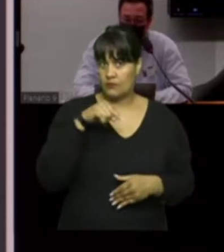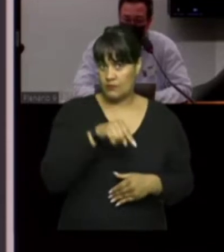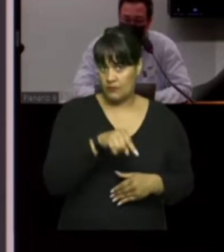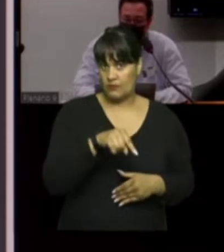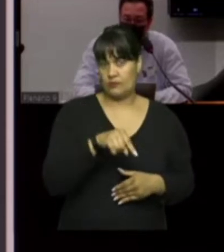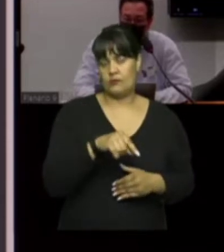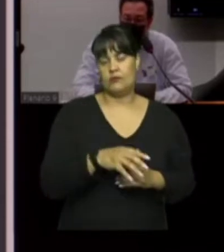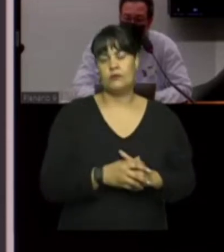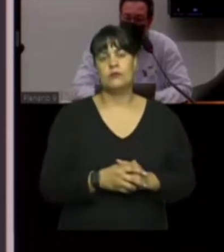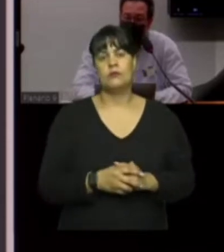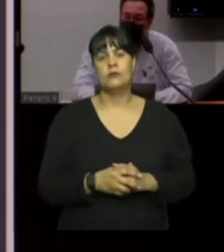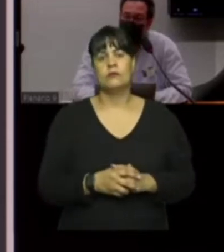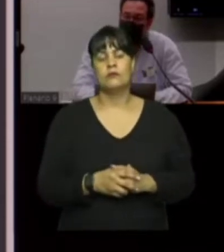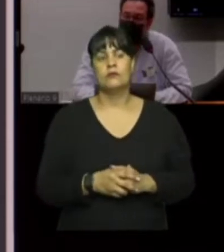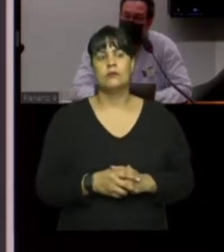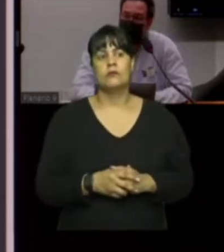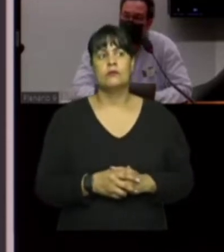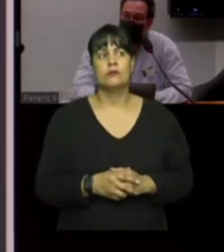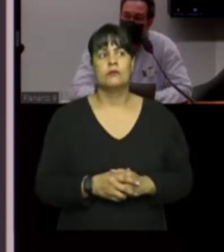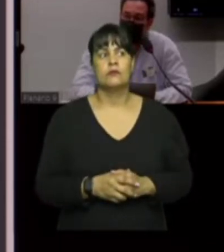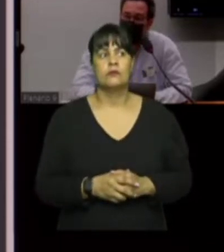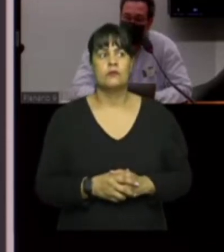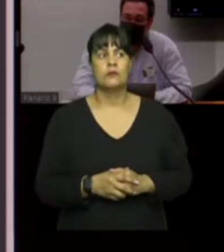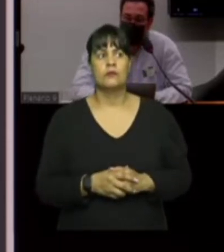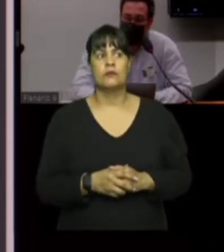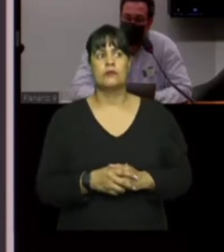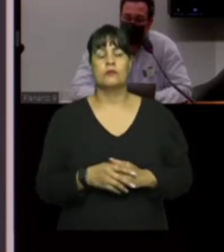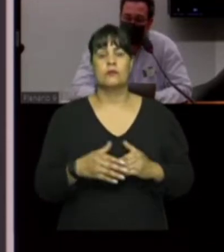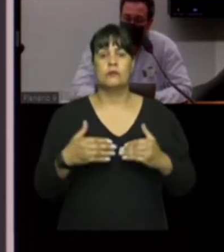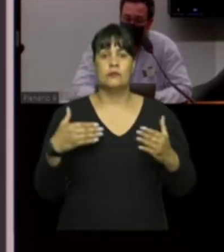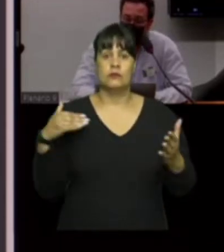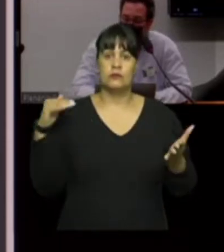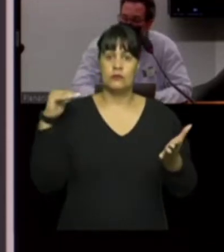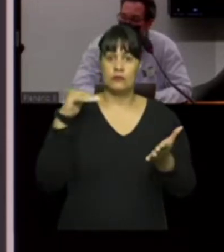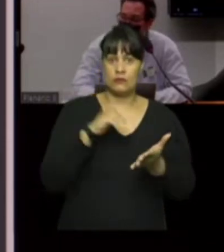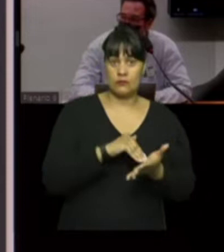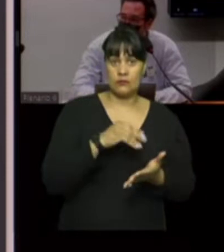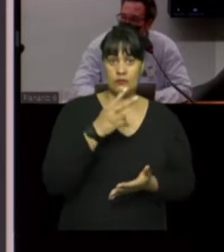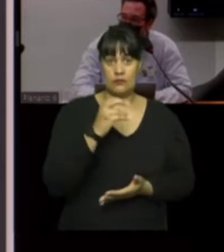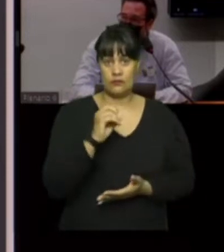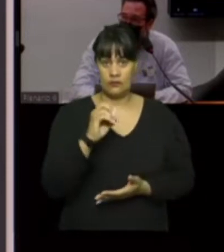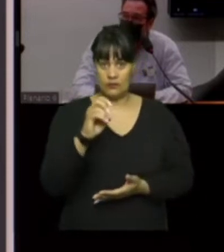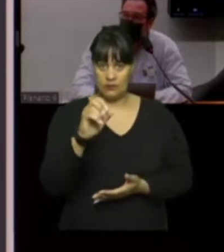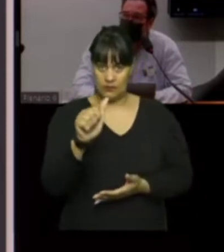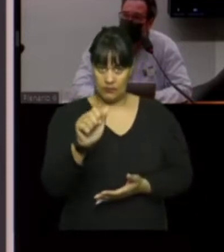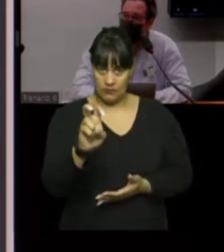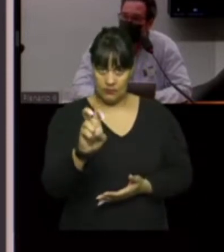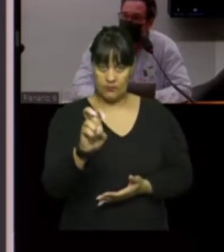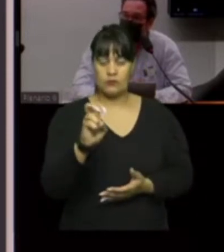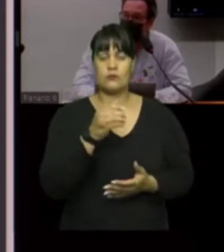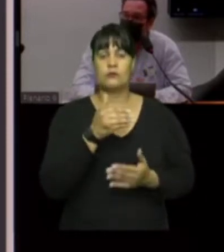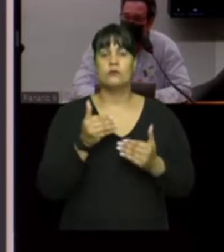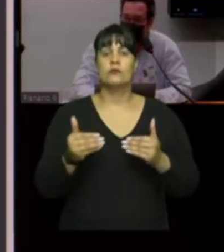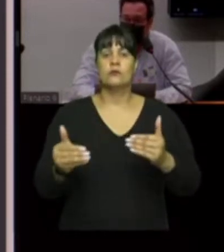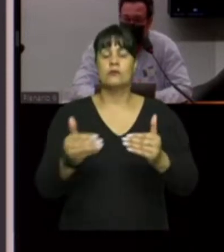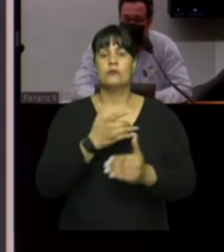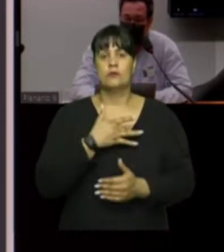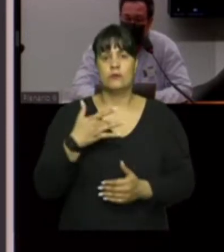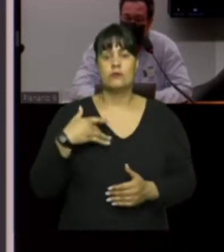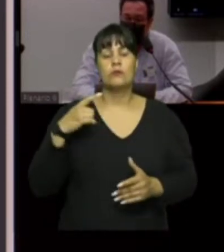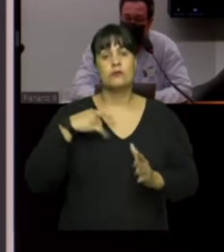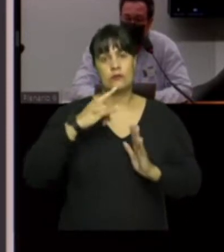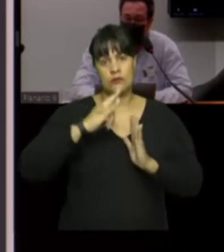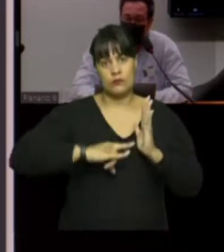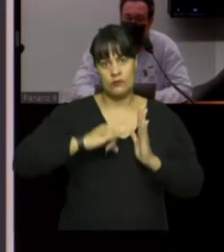Dados. Então, até 2015, o Ministério da Saúde tinha um documento chamado Saúde Mental